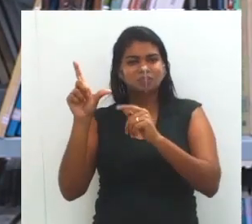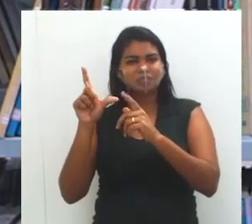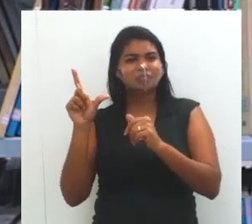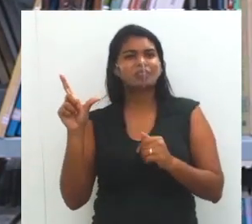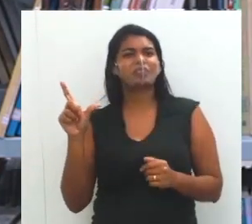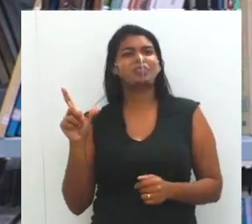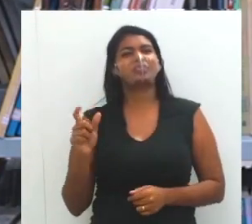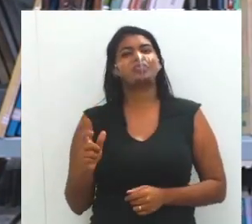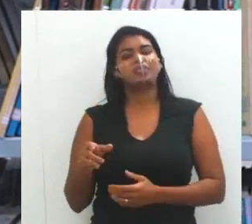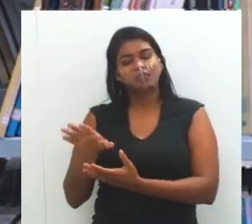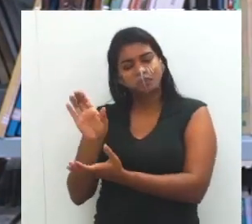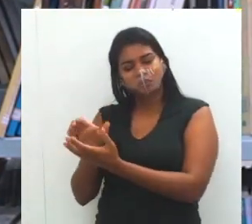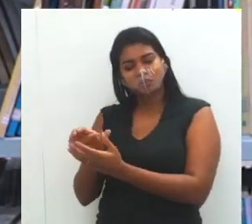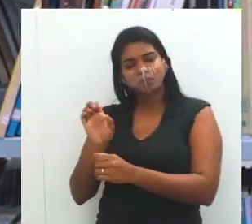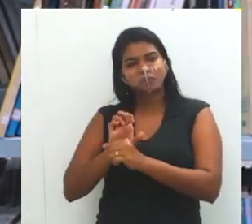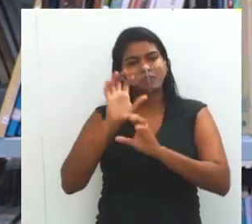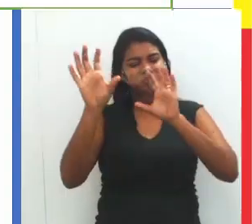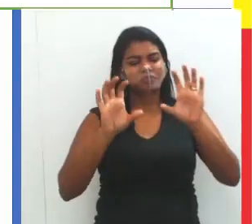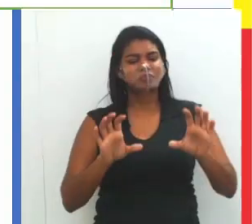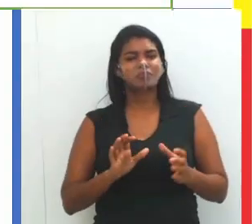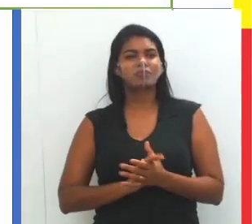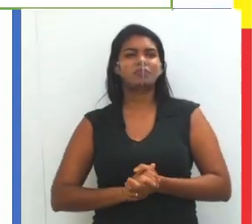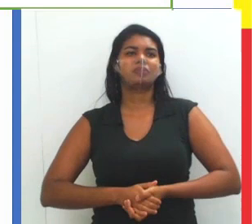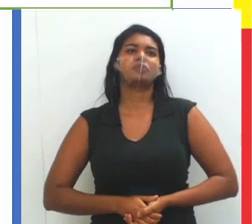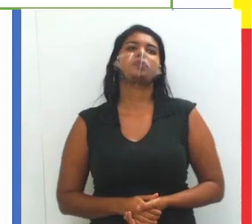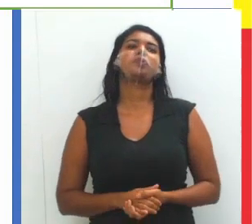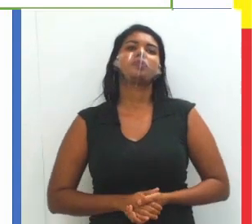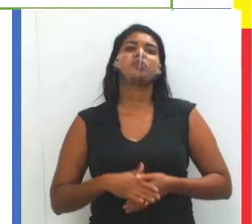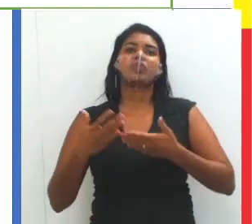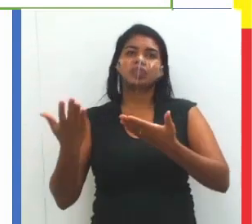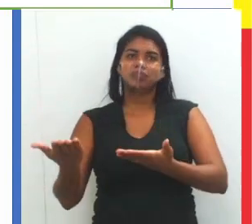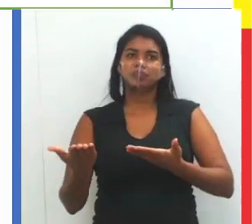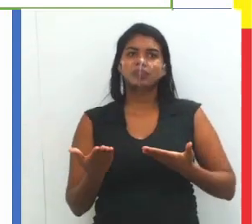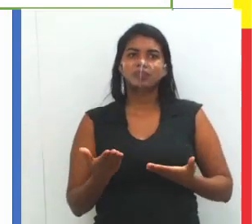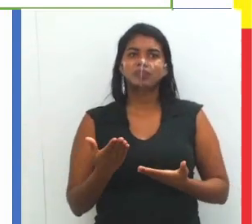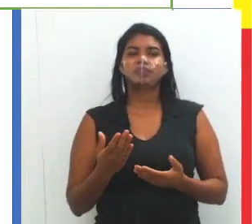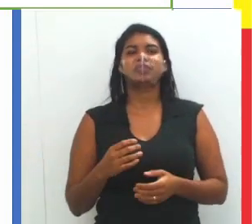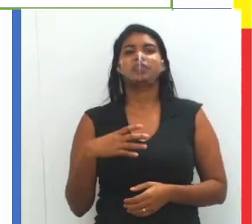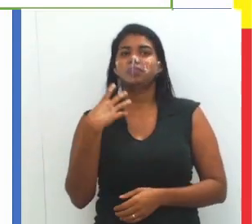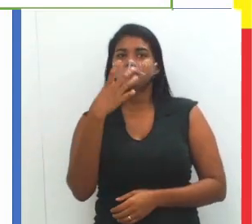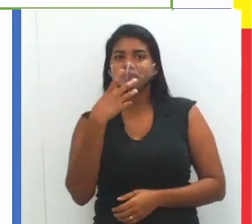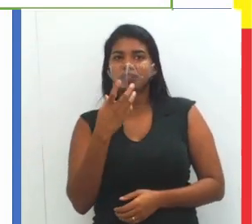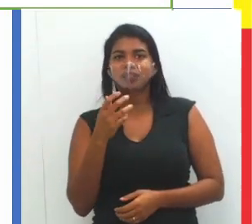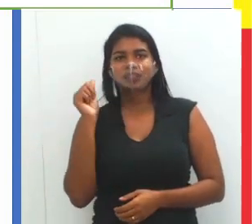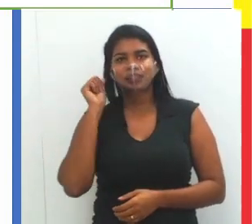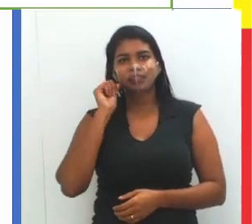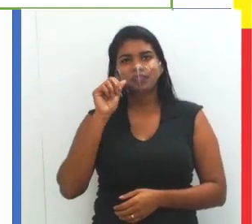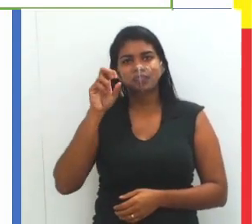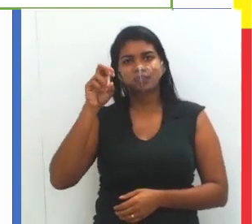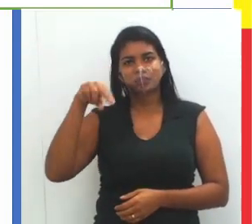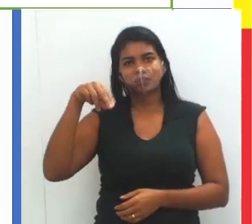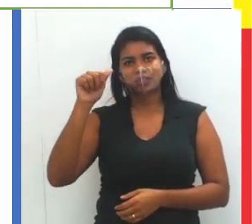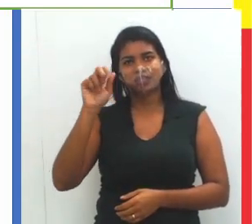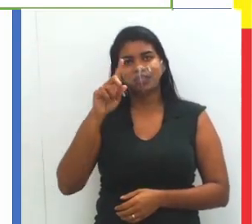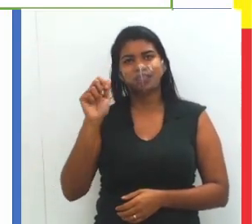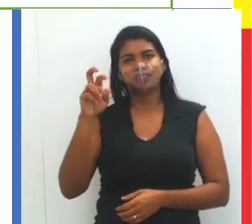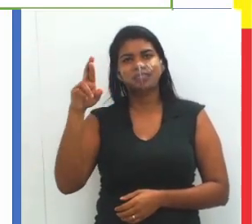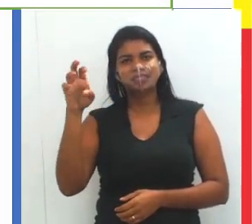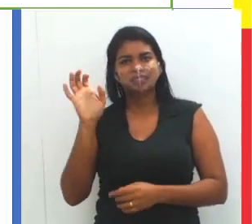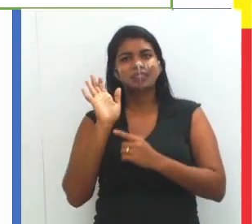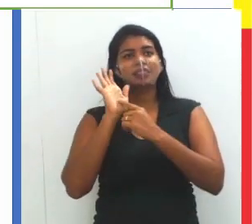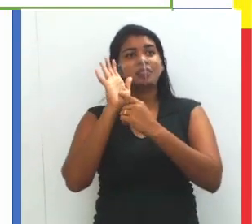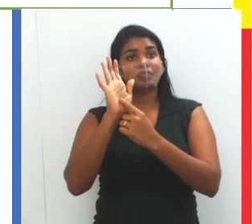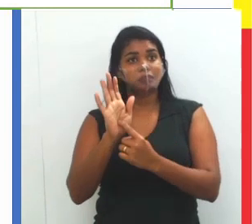a indumentária nordestinas, certo? Ele foi convidado pela cantora amazonense Nazaré Pereira,